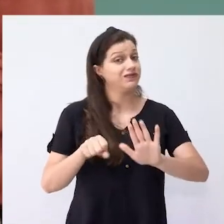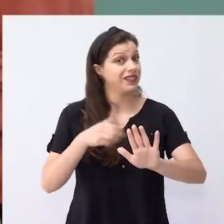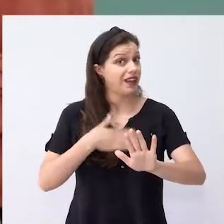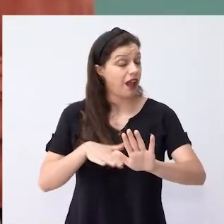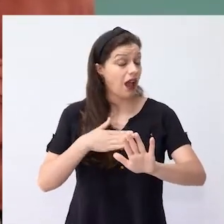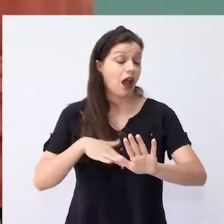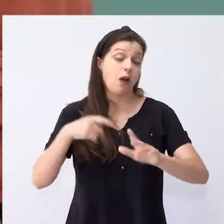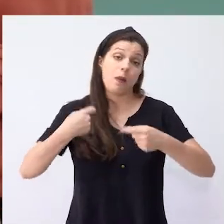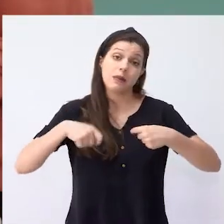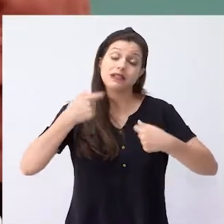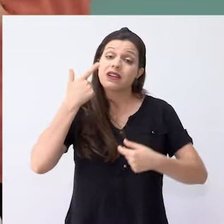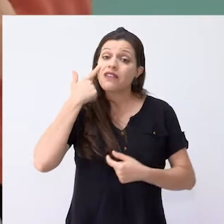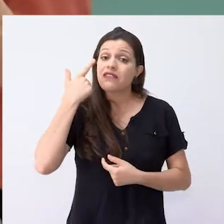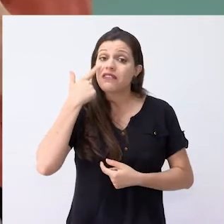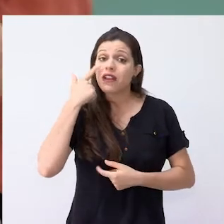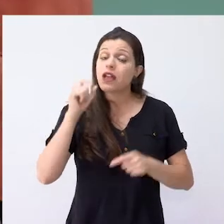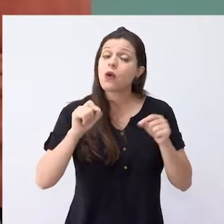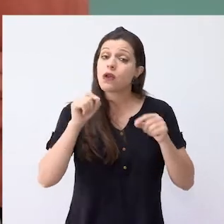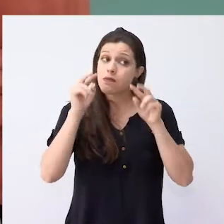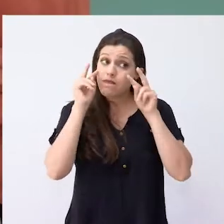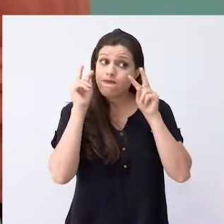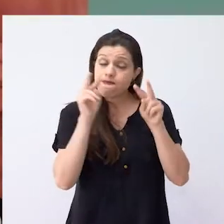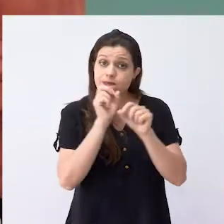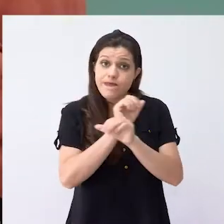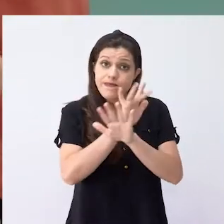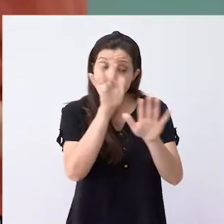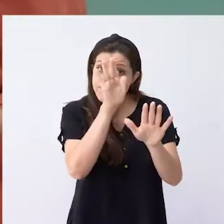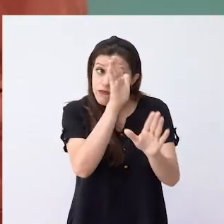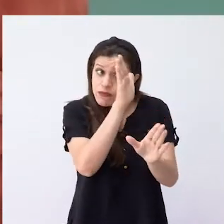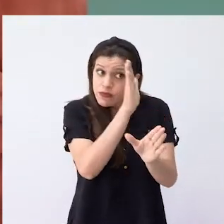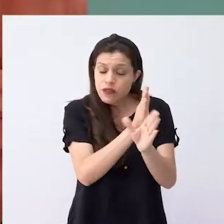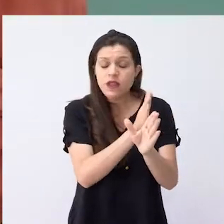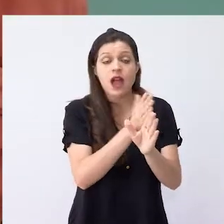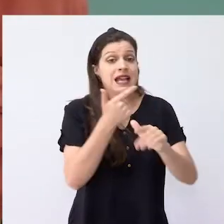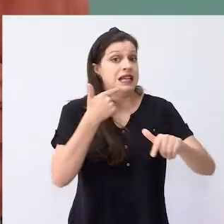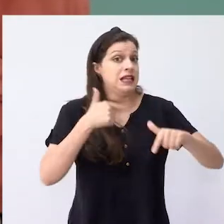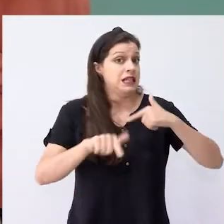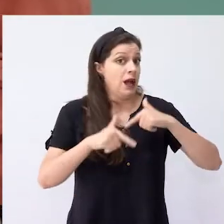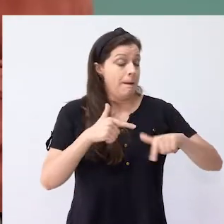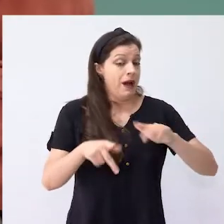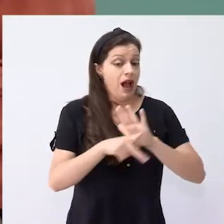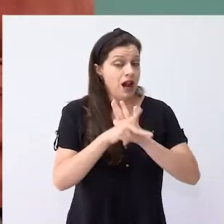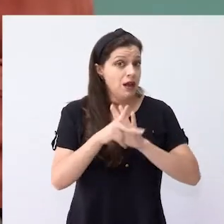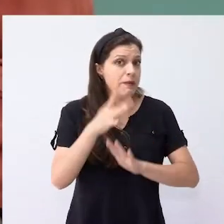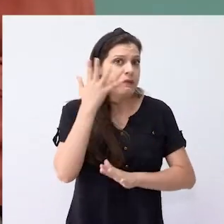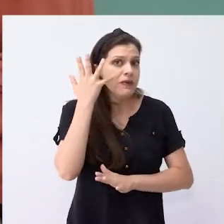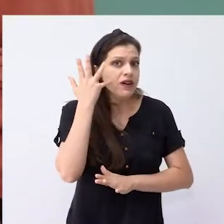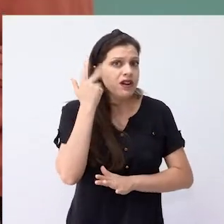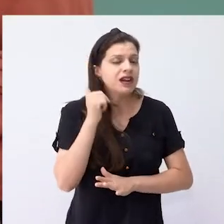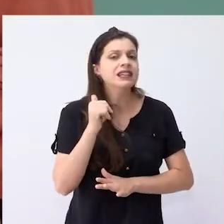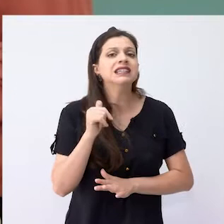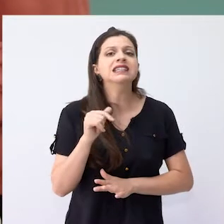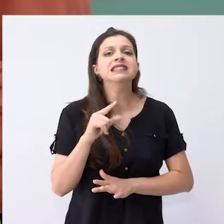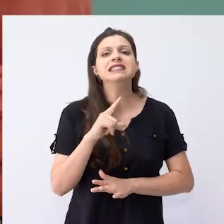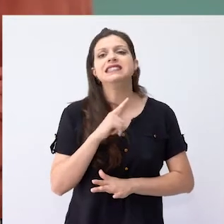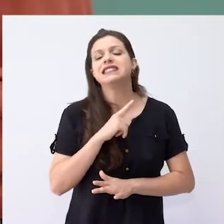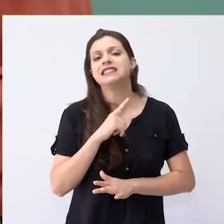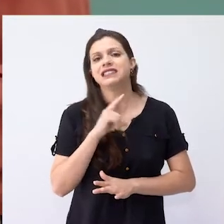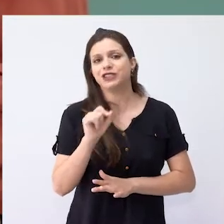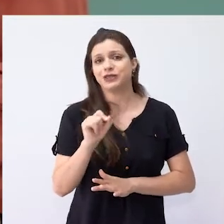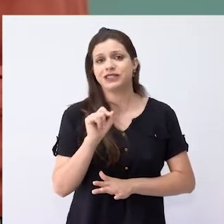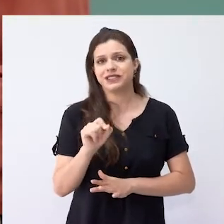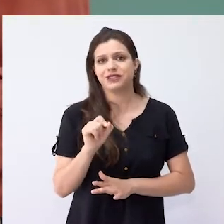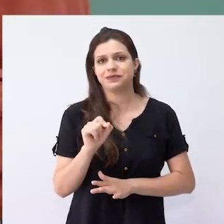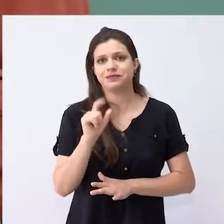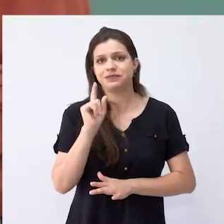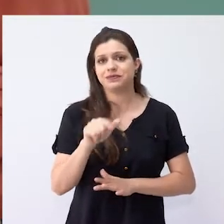a gente precisa olhar e ter a clareza de identificar é que o trabalho infantil ele é a porta de entrada,